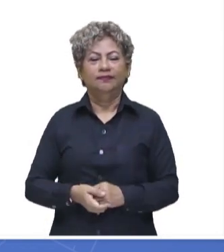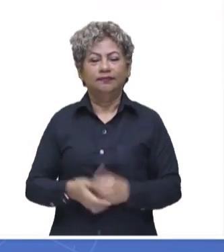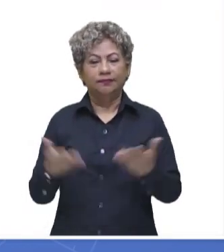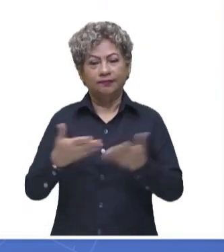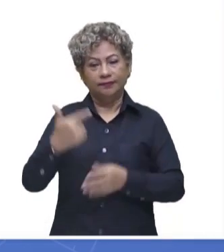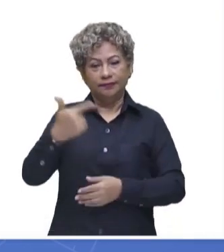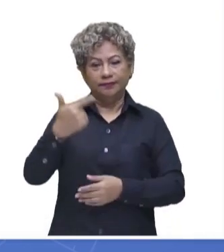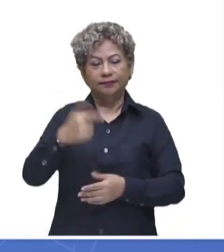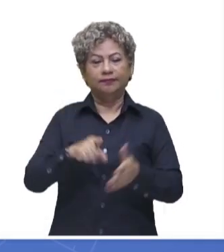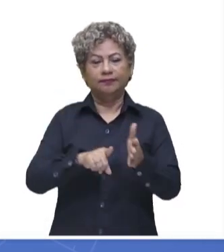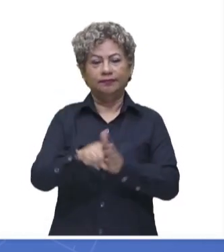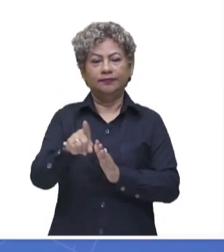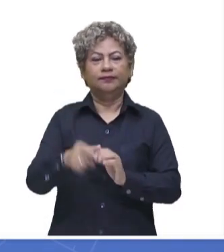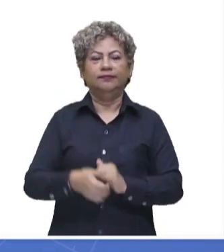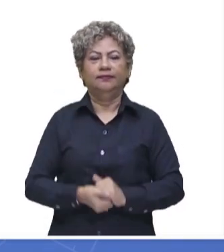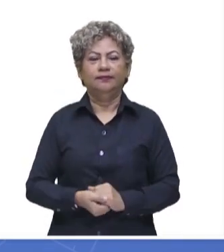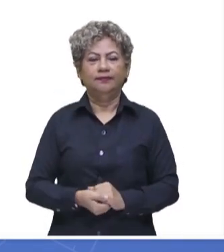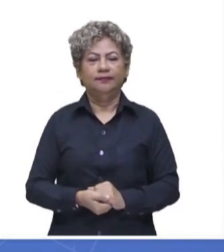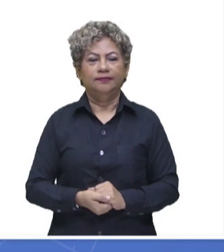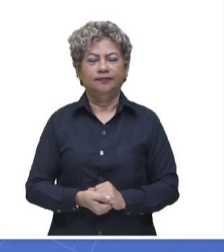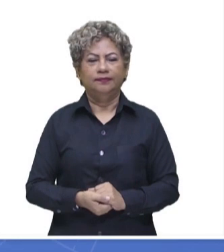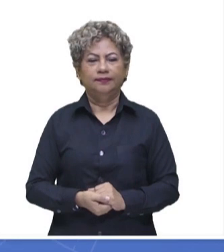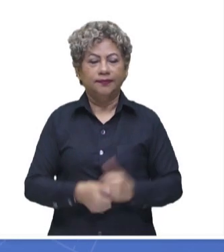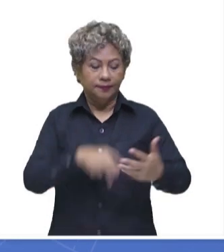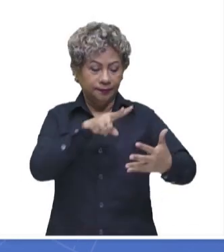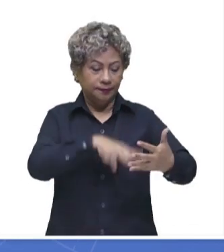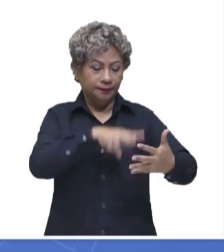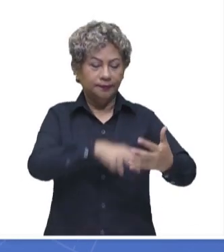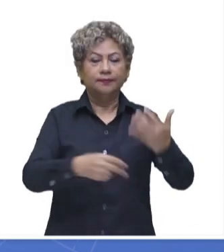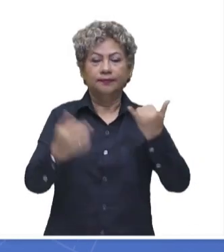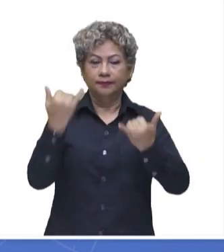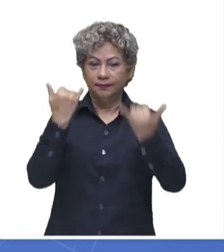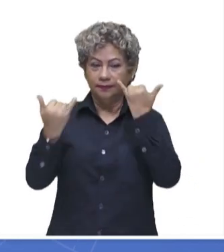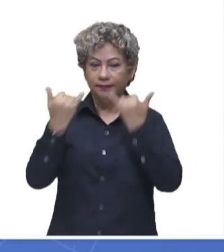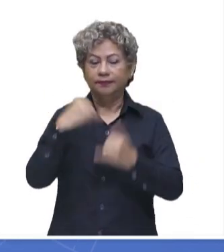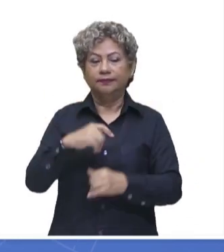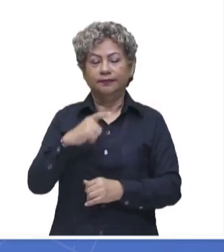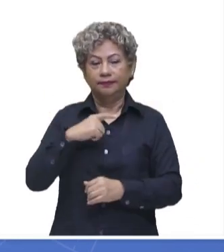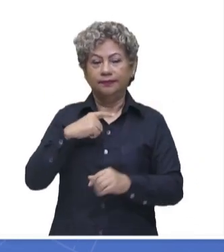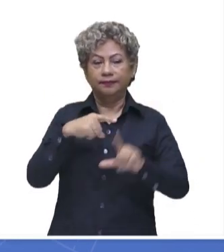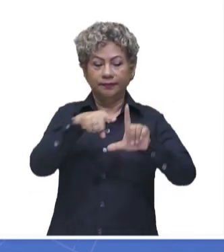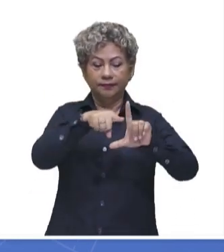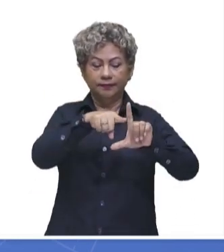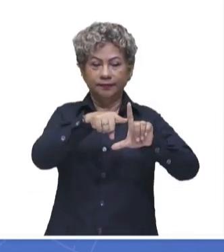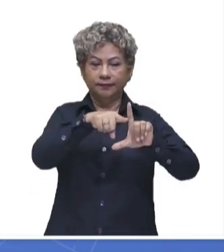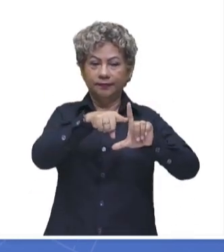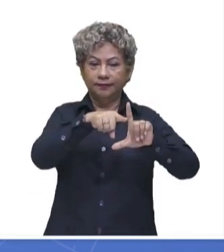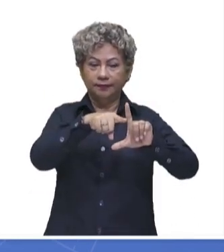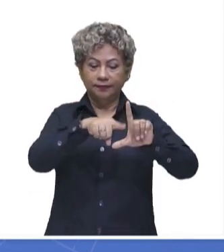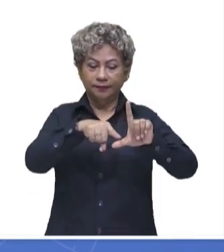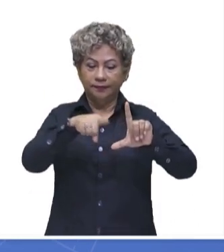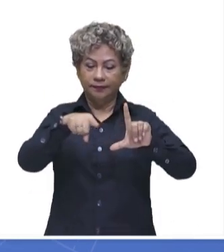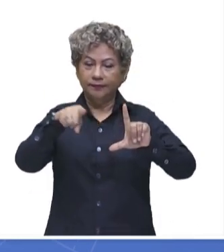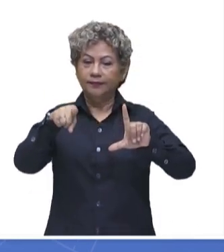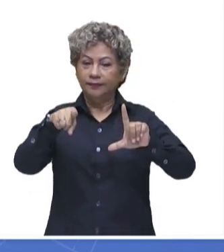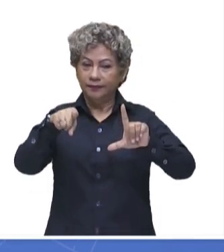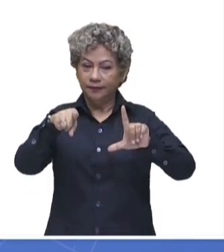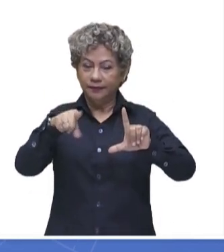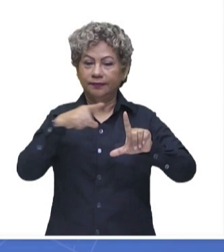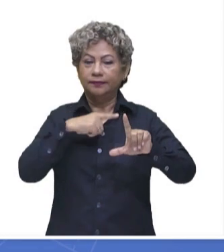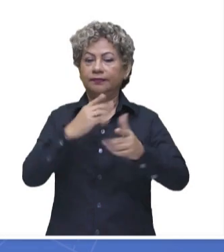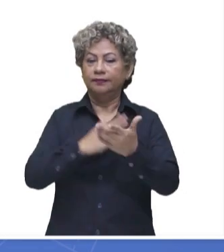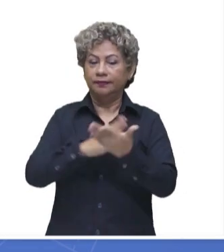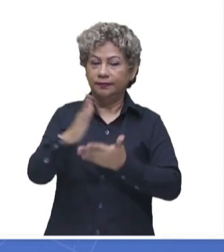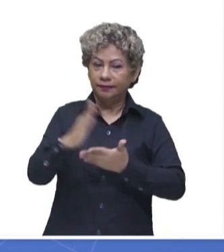Acompanha aí comigo. Questão 2, olha só, temos um gráfico agora. E aí nós temos aí algumas capitais